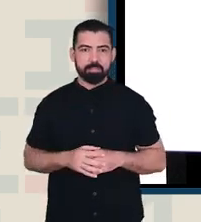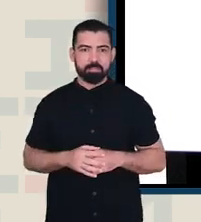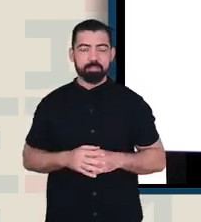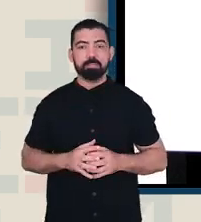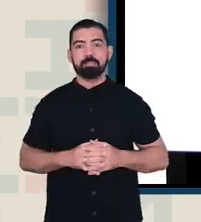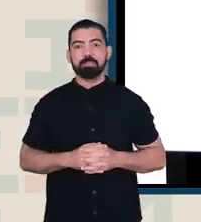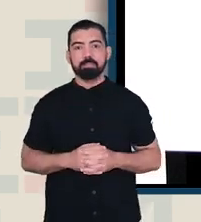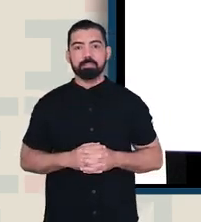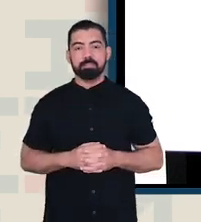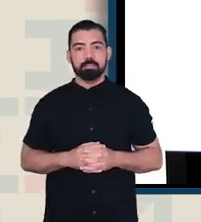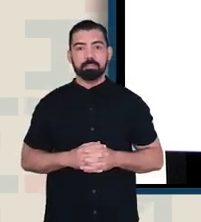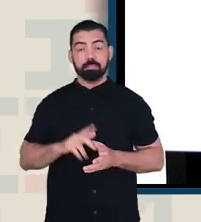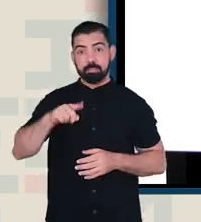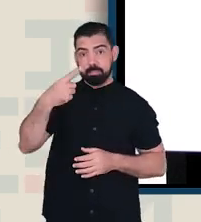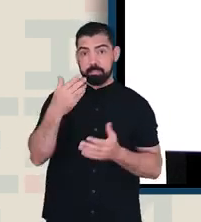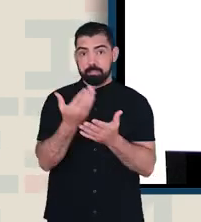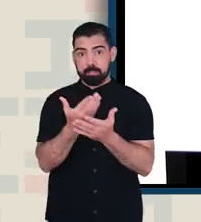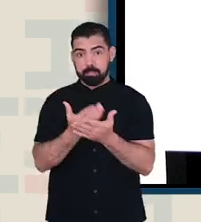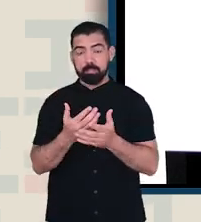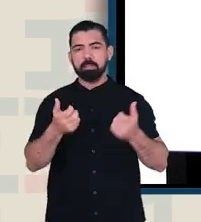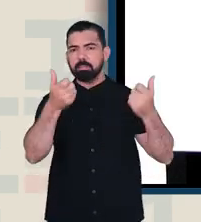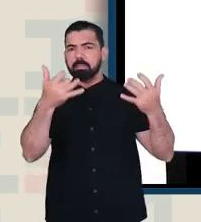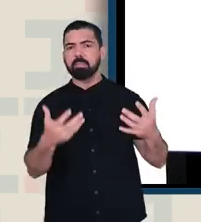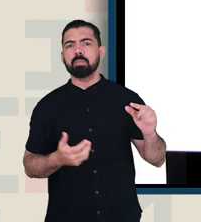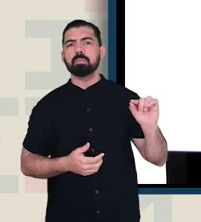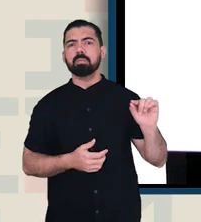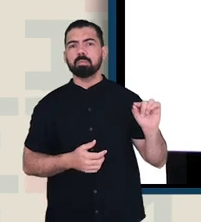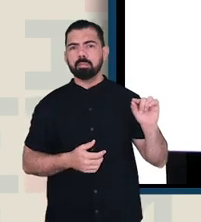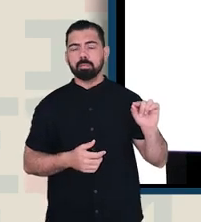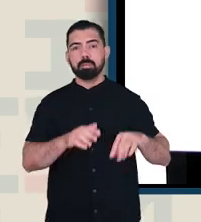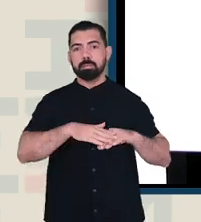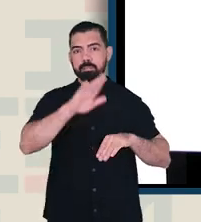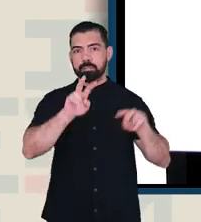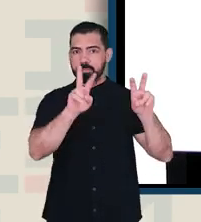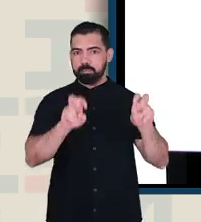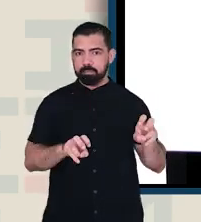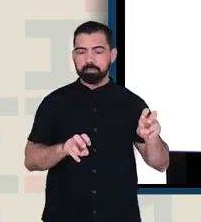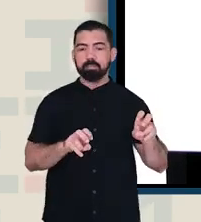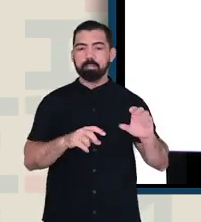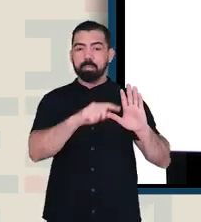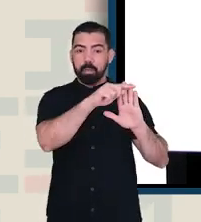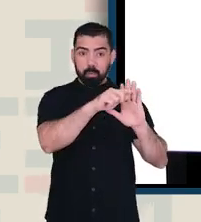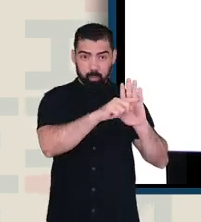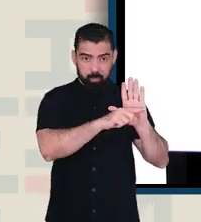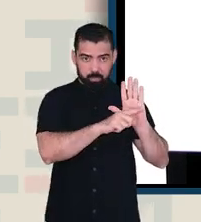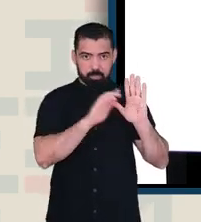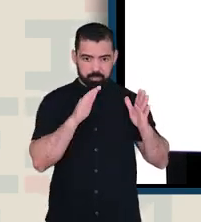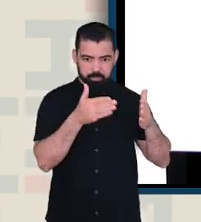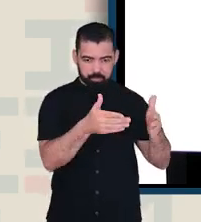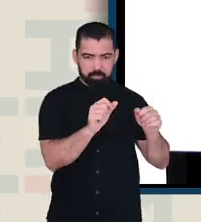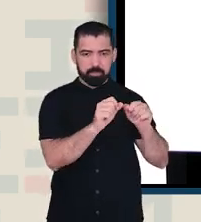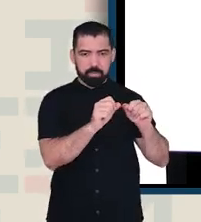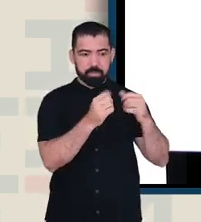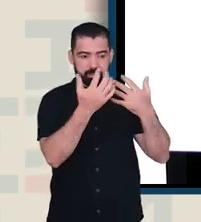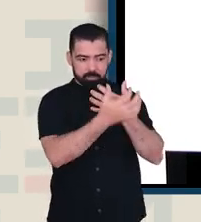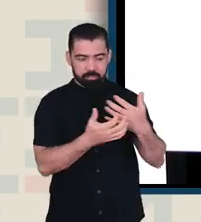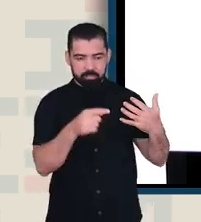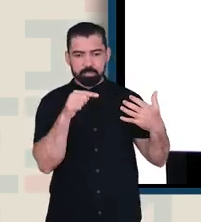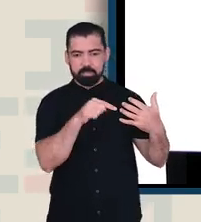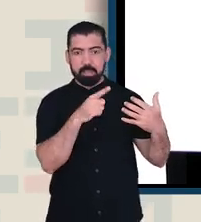sistemas. Na próxima aula vamos falar um pouquinho mais sobre programação, que é